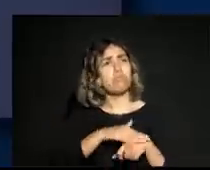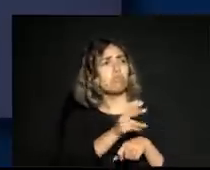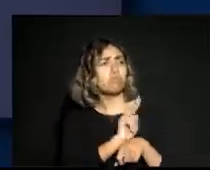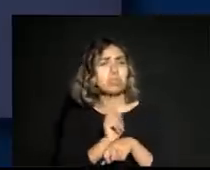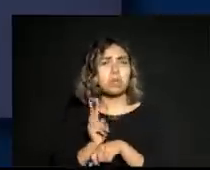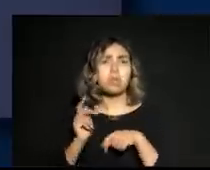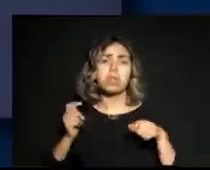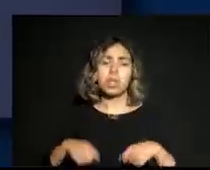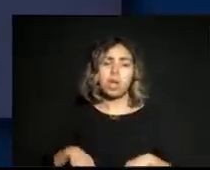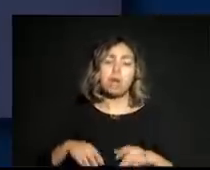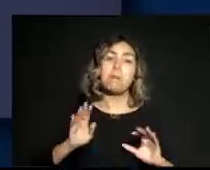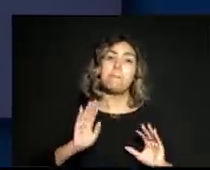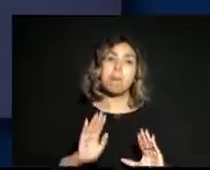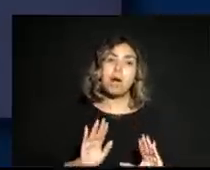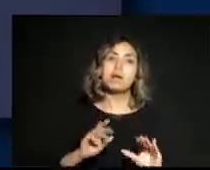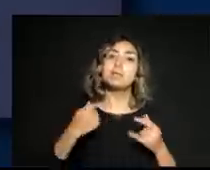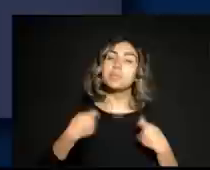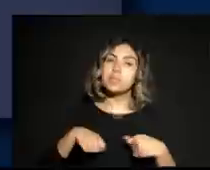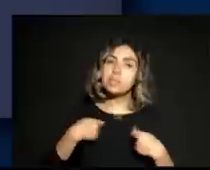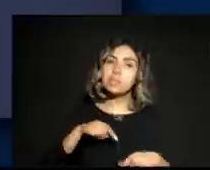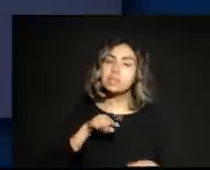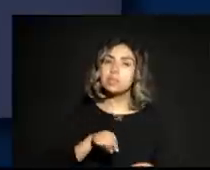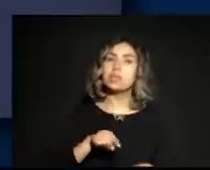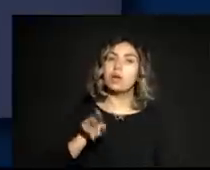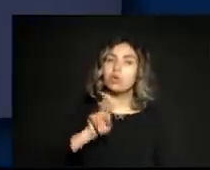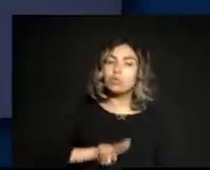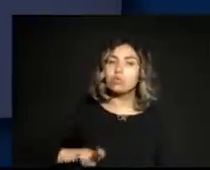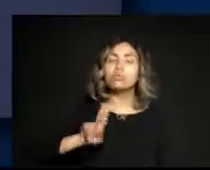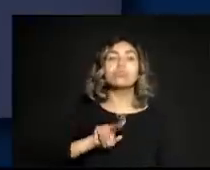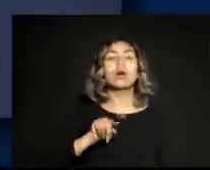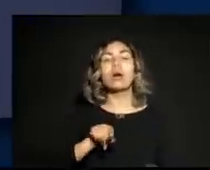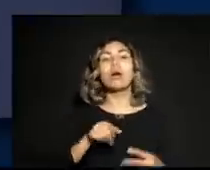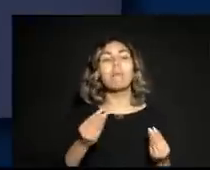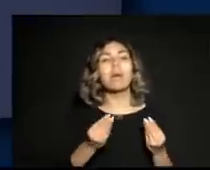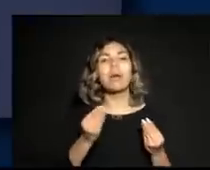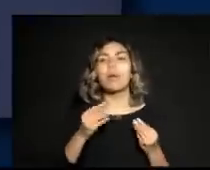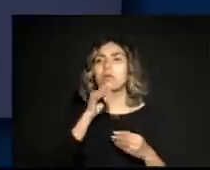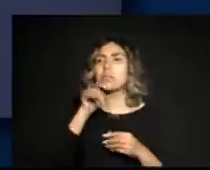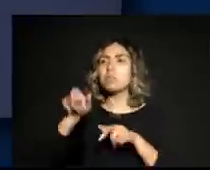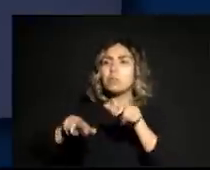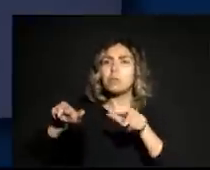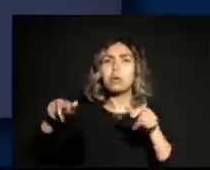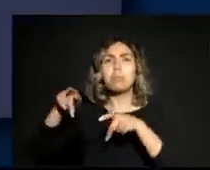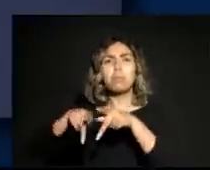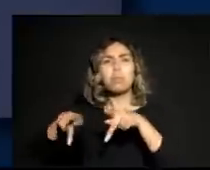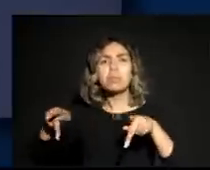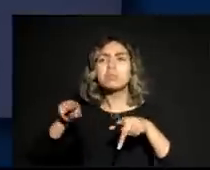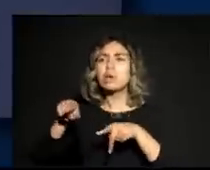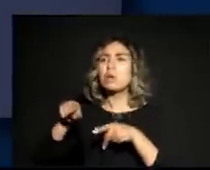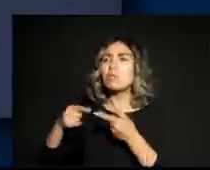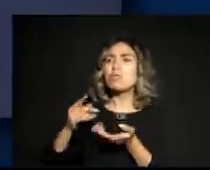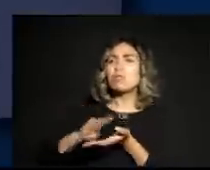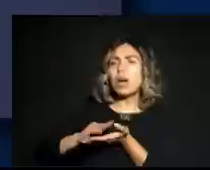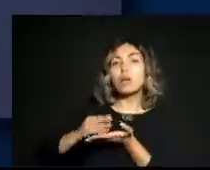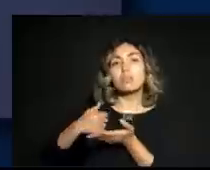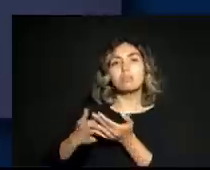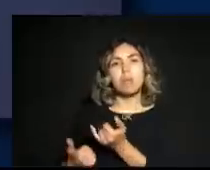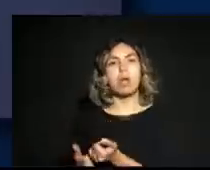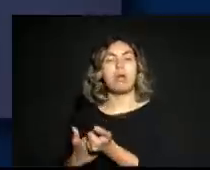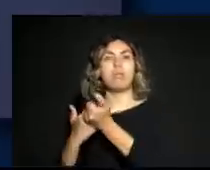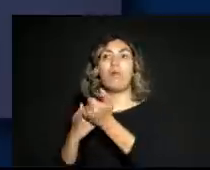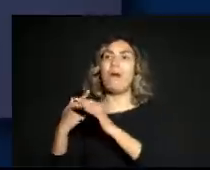é mas a gente tem que usar os programas de renda para ajudar aquela população da base da pirâmide até o próximo passo